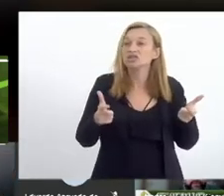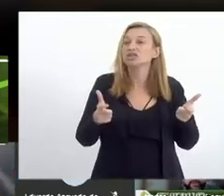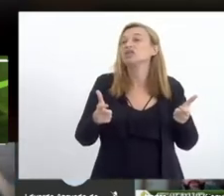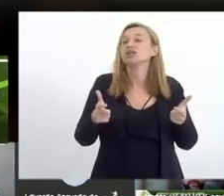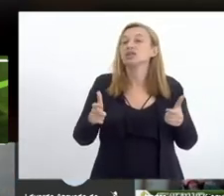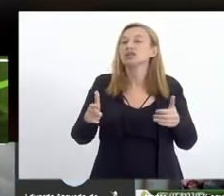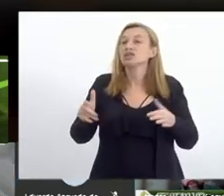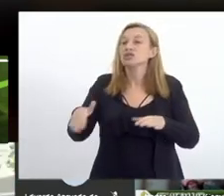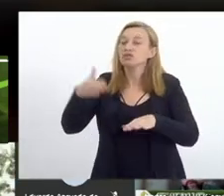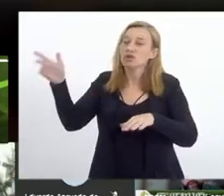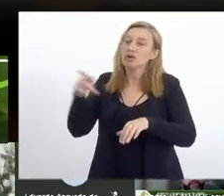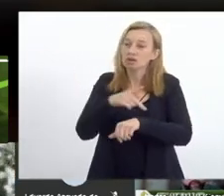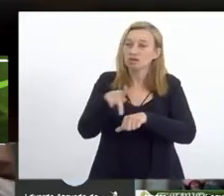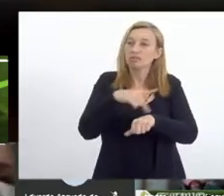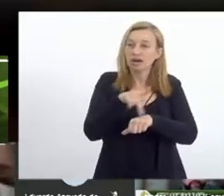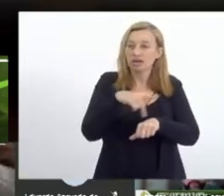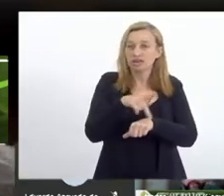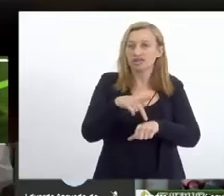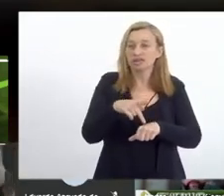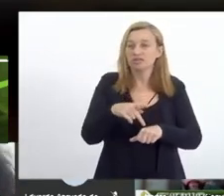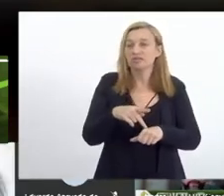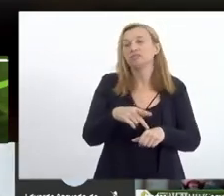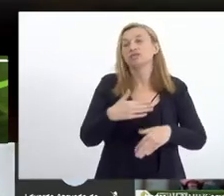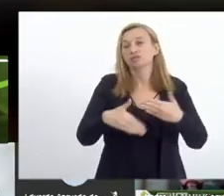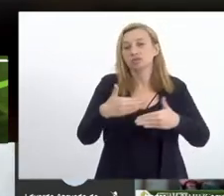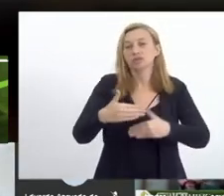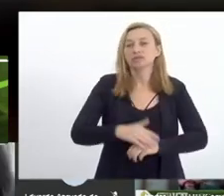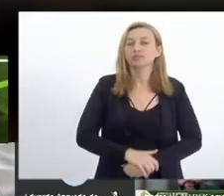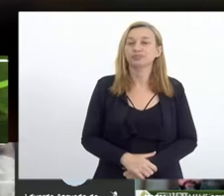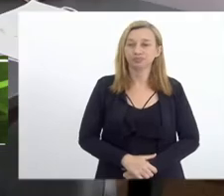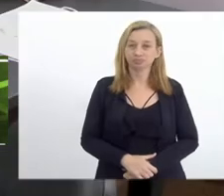investidores regionais para esse processo.